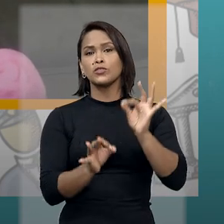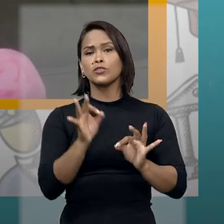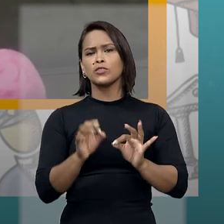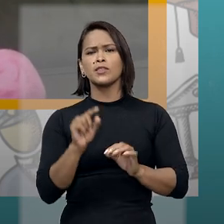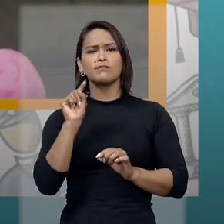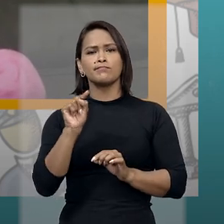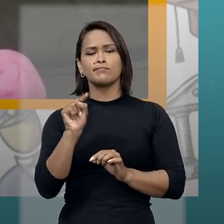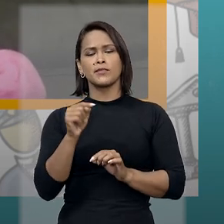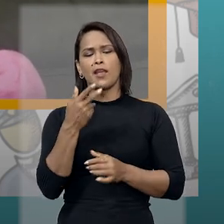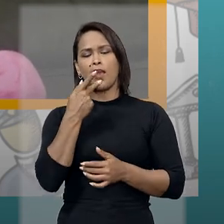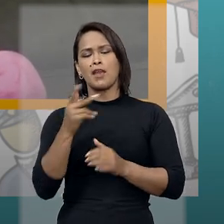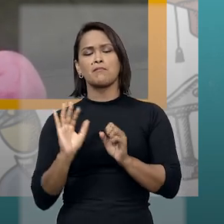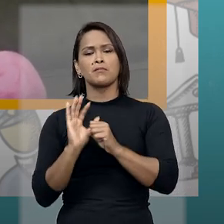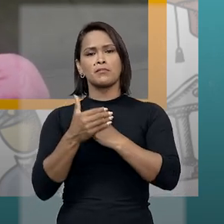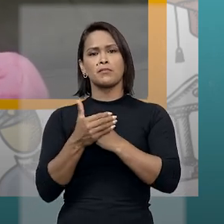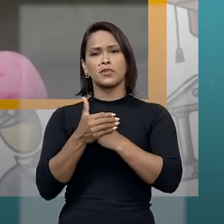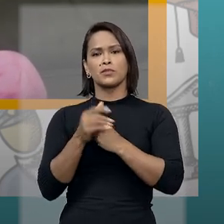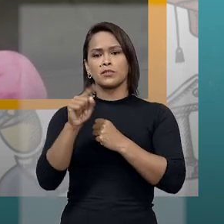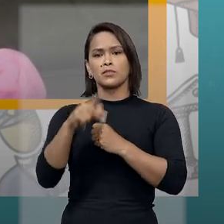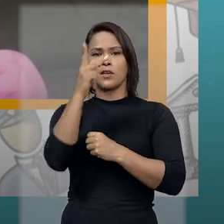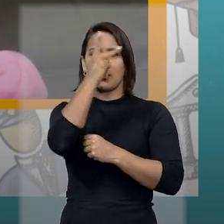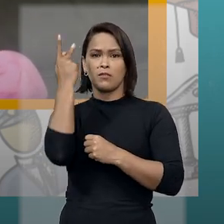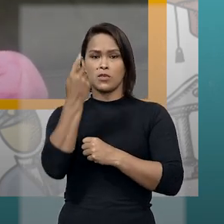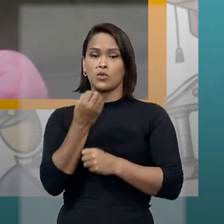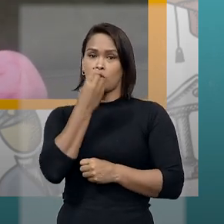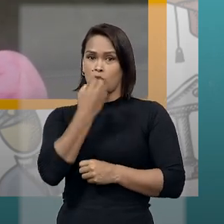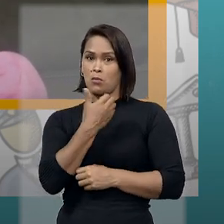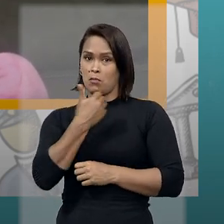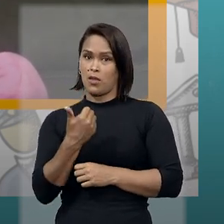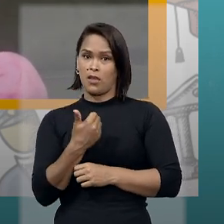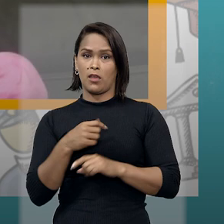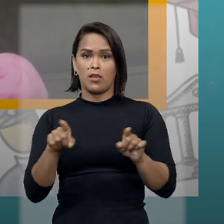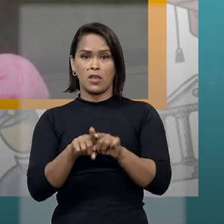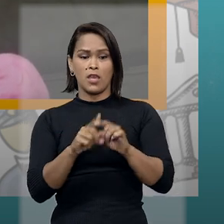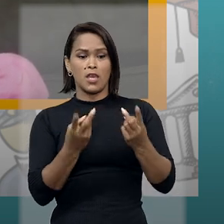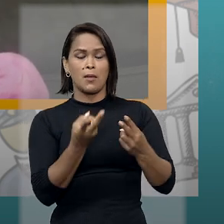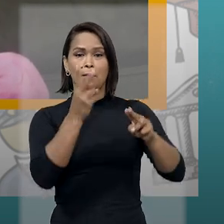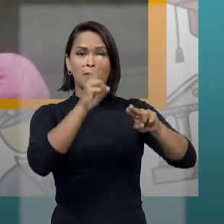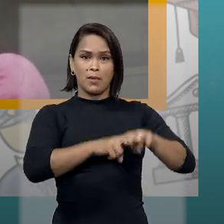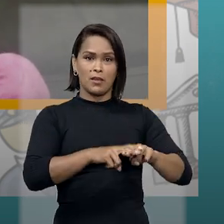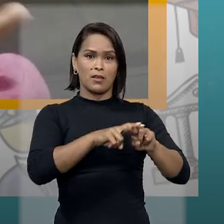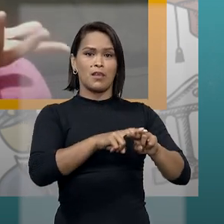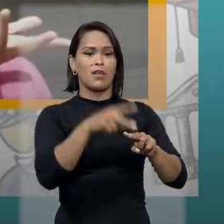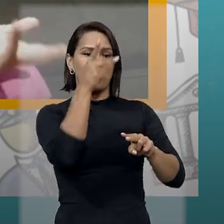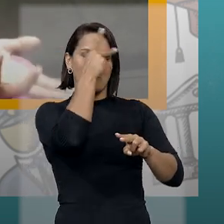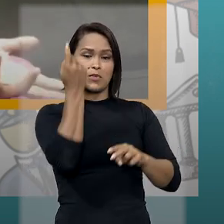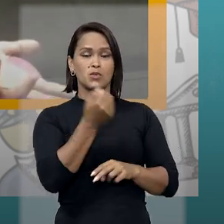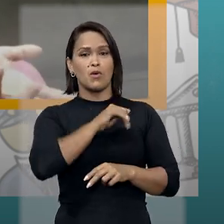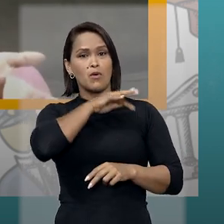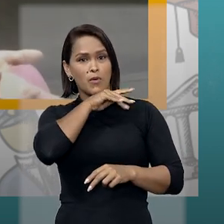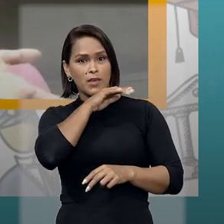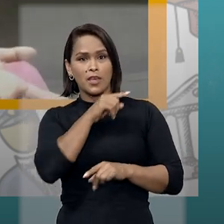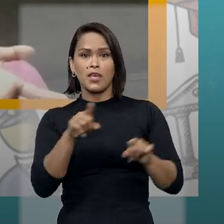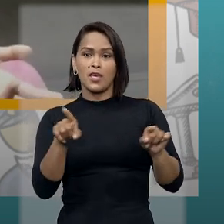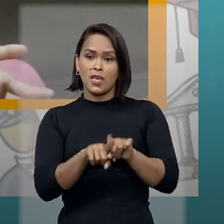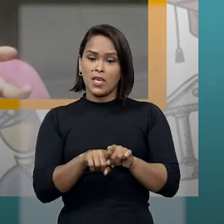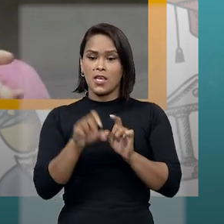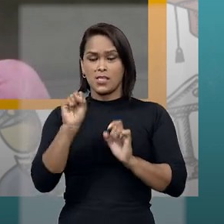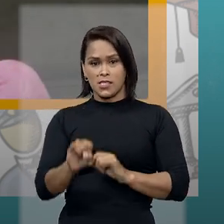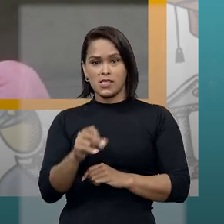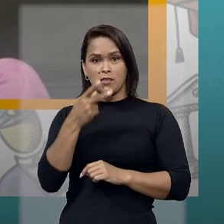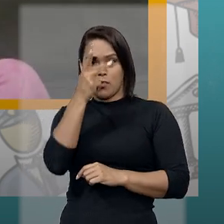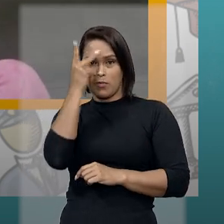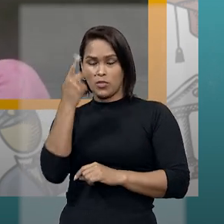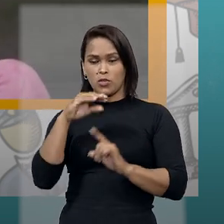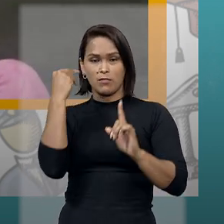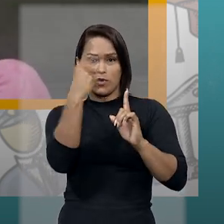Justiça é para proteger a pessoa do bem e prender a pessoa do mal. E se uma pessoa